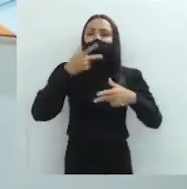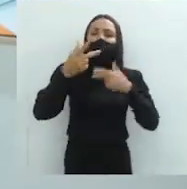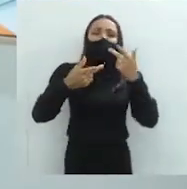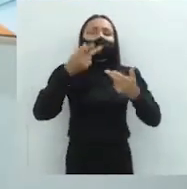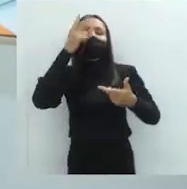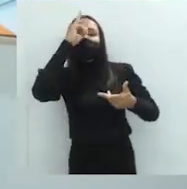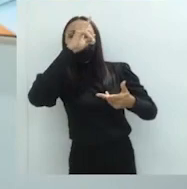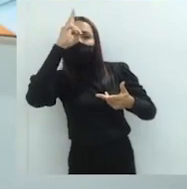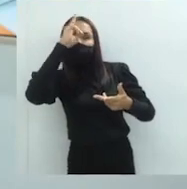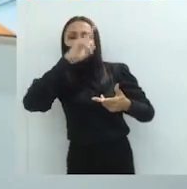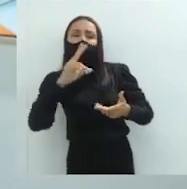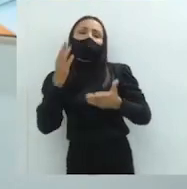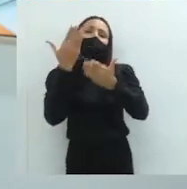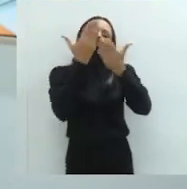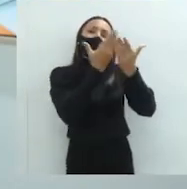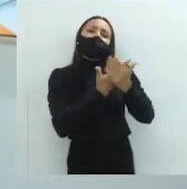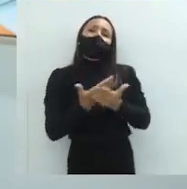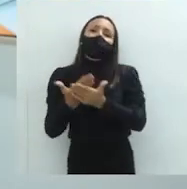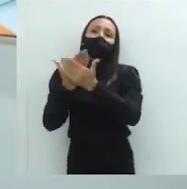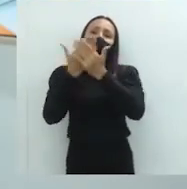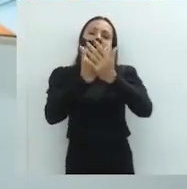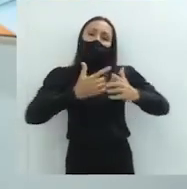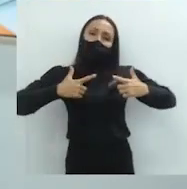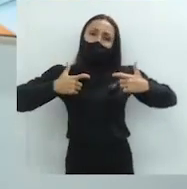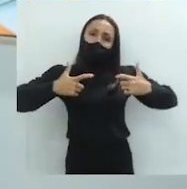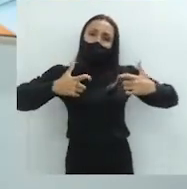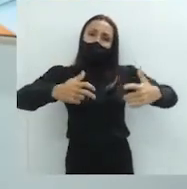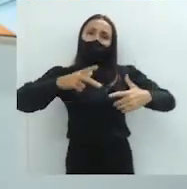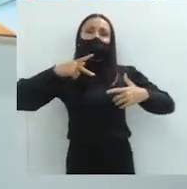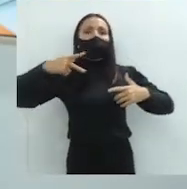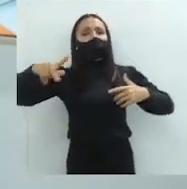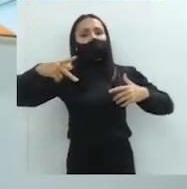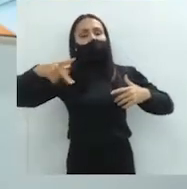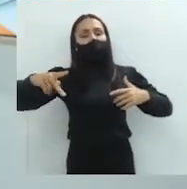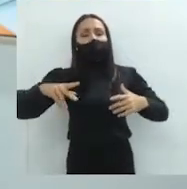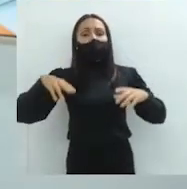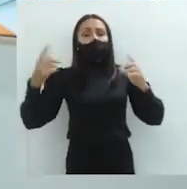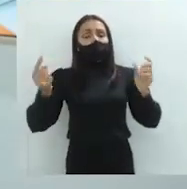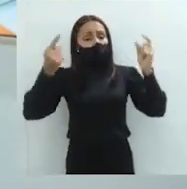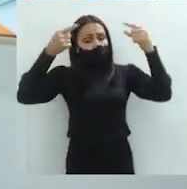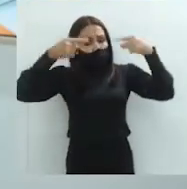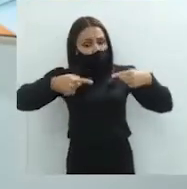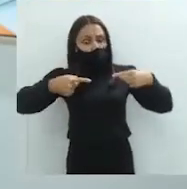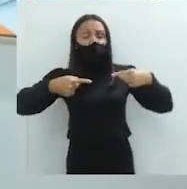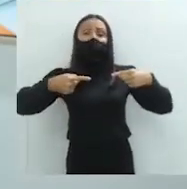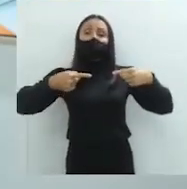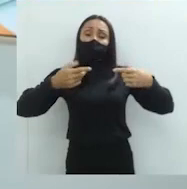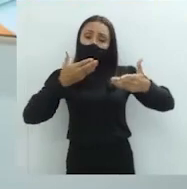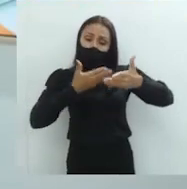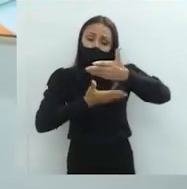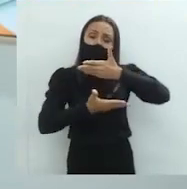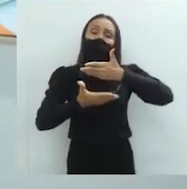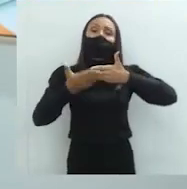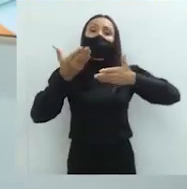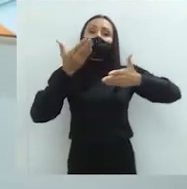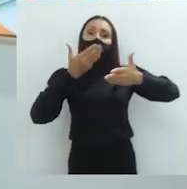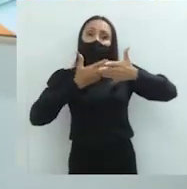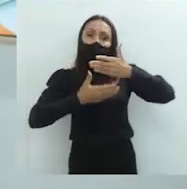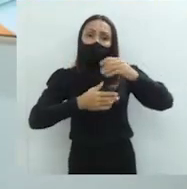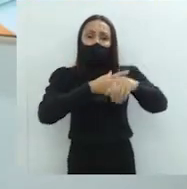isso, estudando a Guerra do Paraguai. Então esse conflito envolveu